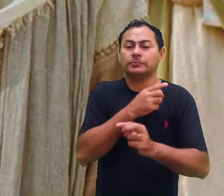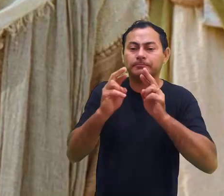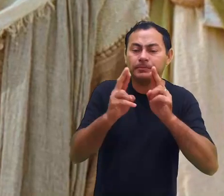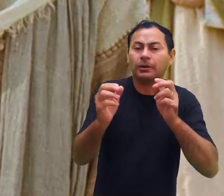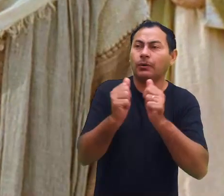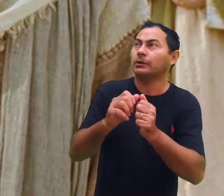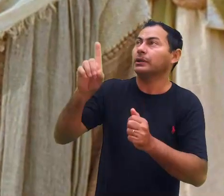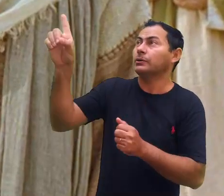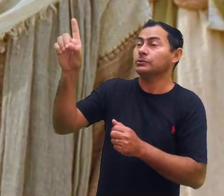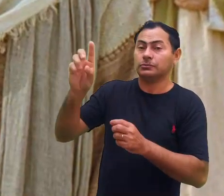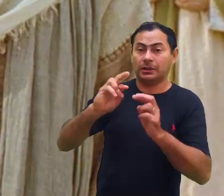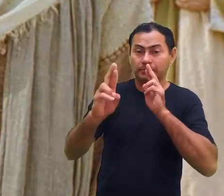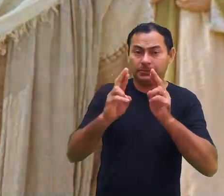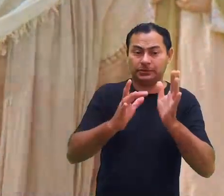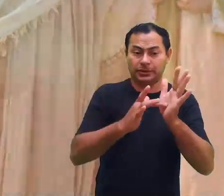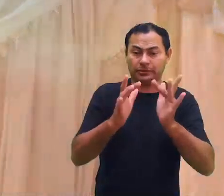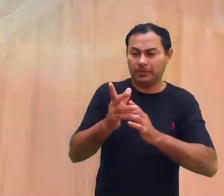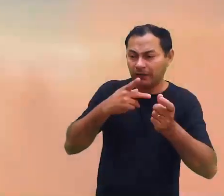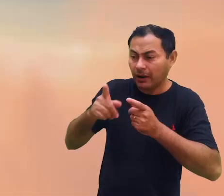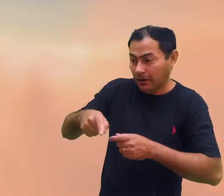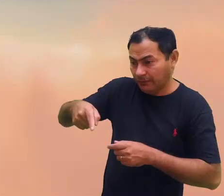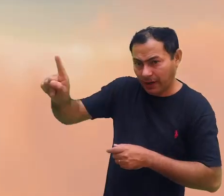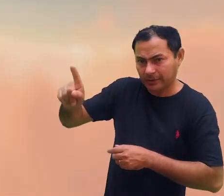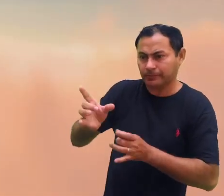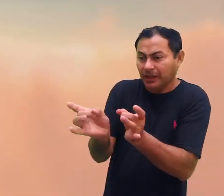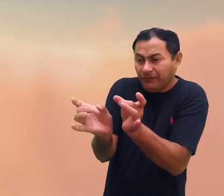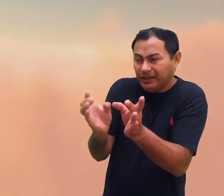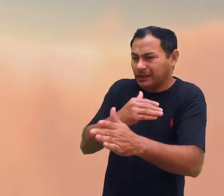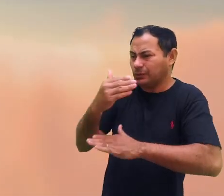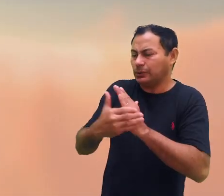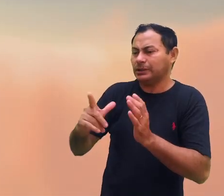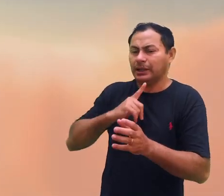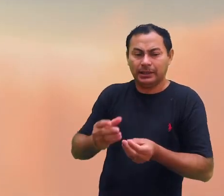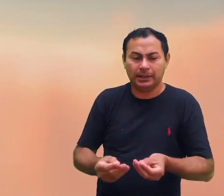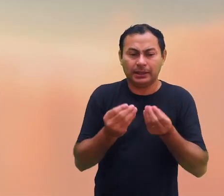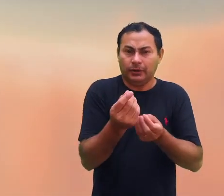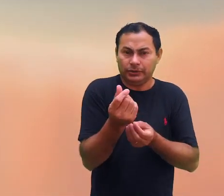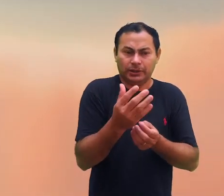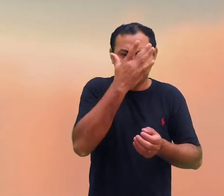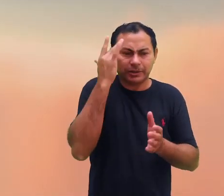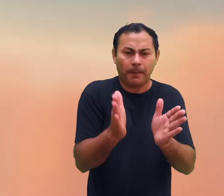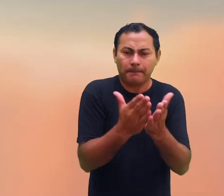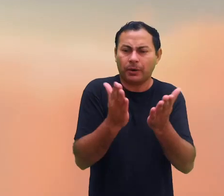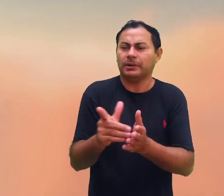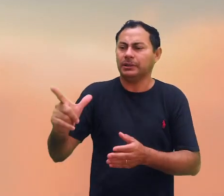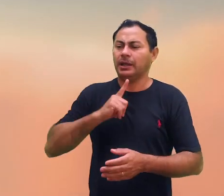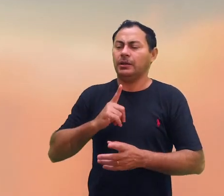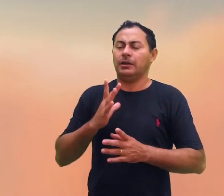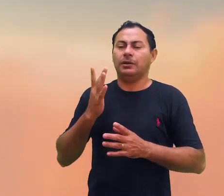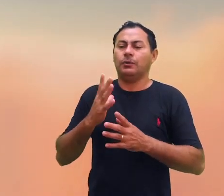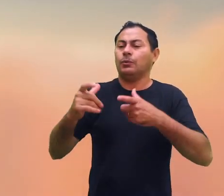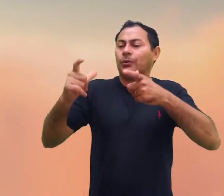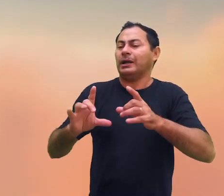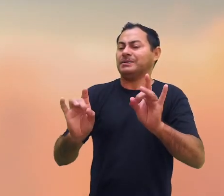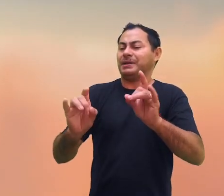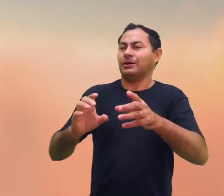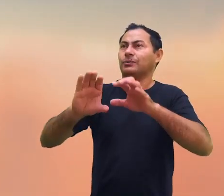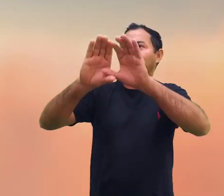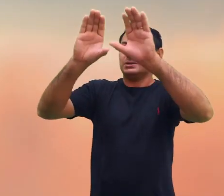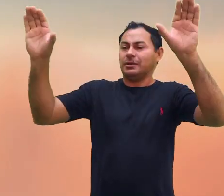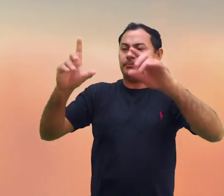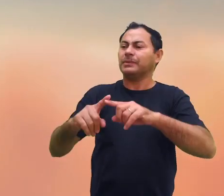nosso relacionamento com Deus. Jesus disse: Vá, venda tudo que você possui e dê o dinheiro aos pobres, e você terá um tesouro no